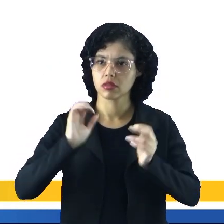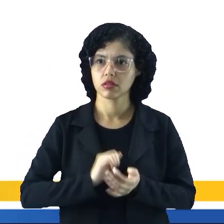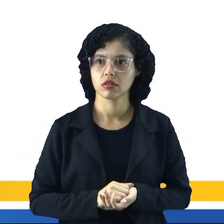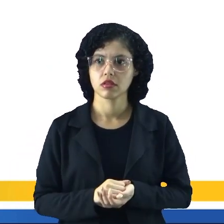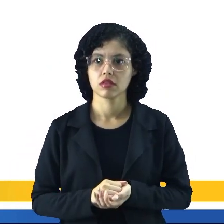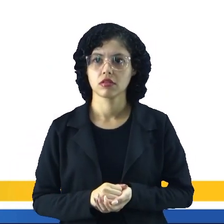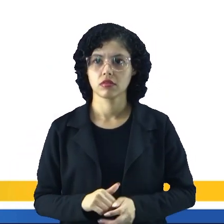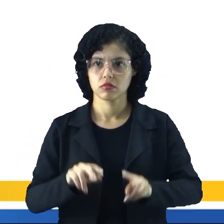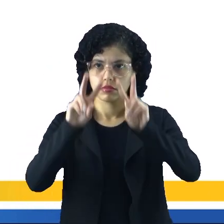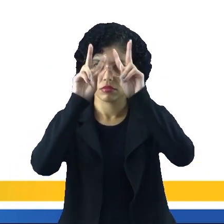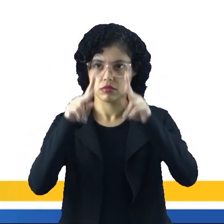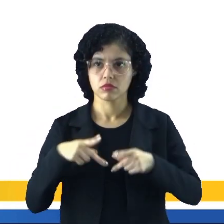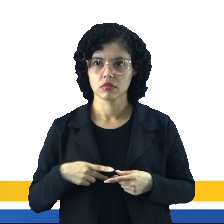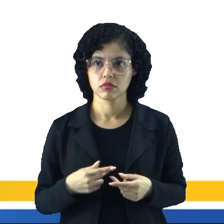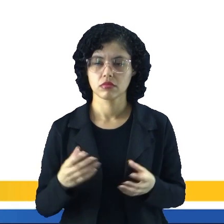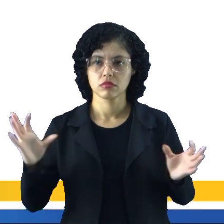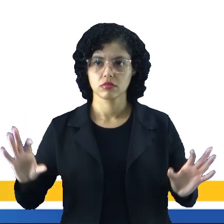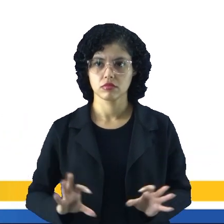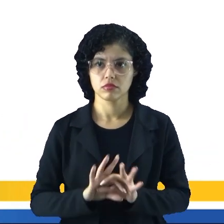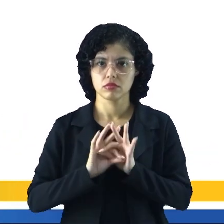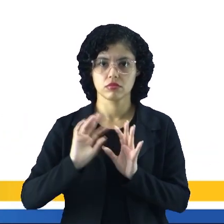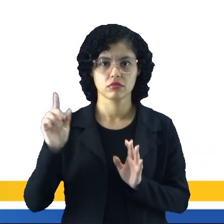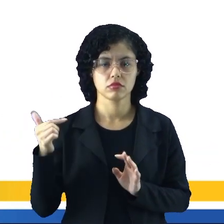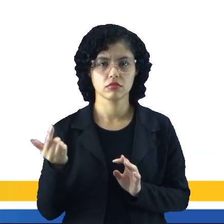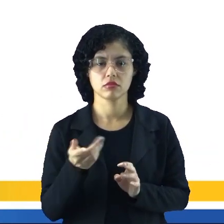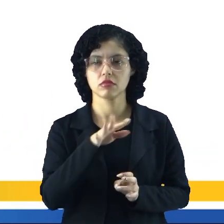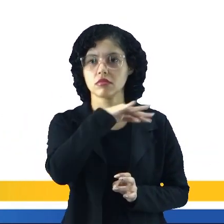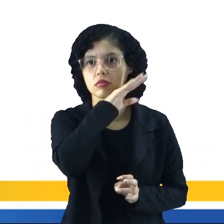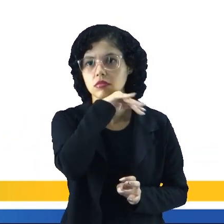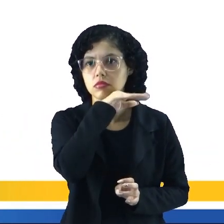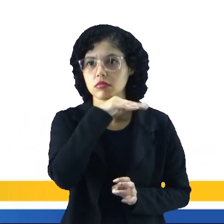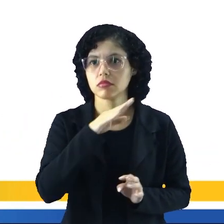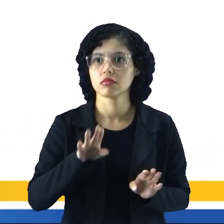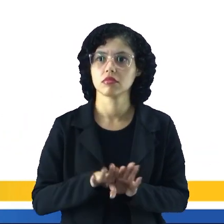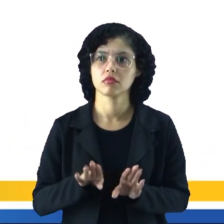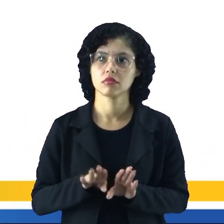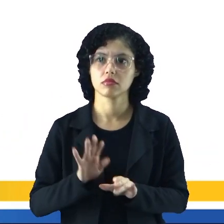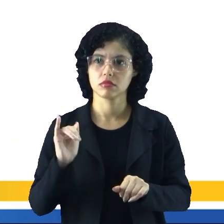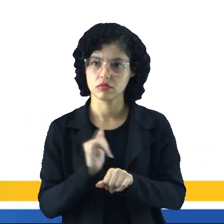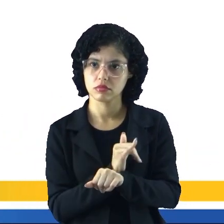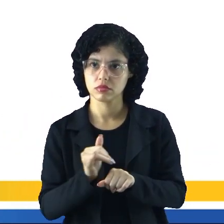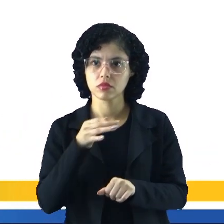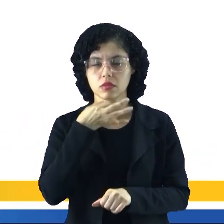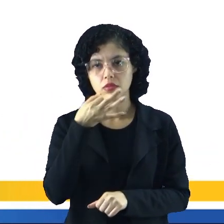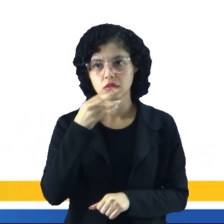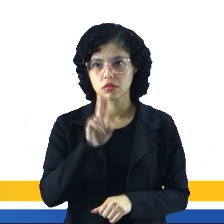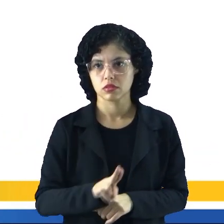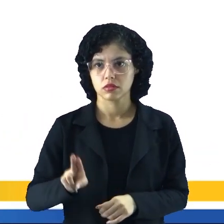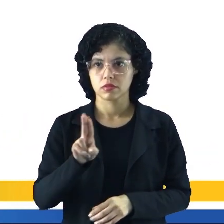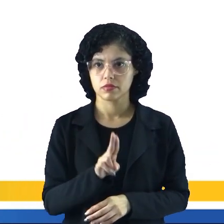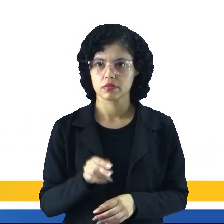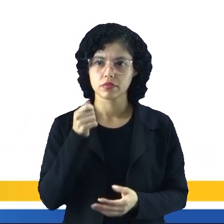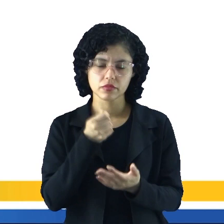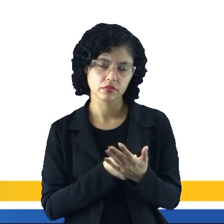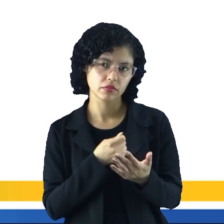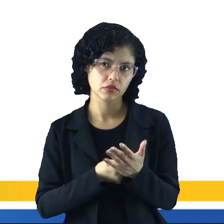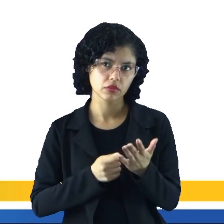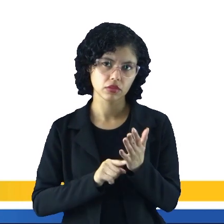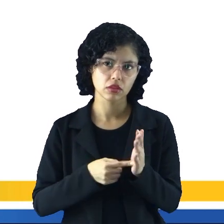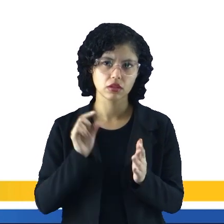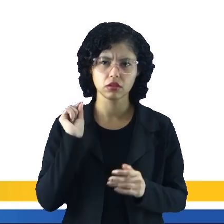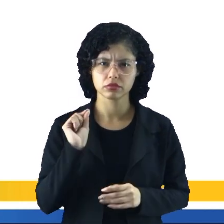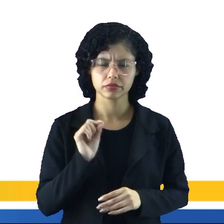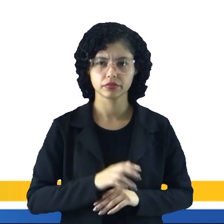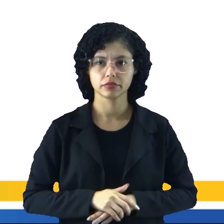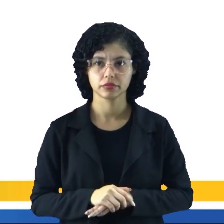supremacia dos humanos em relação aos outros animais as estratégias argumentativas utilizadas para sustentar esse ponto